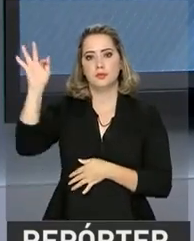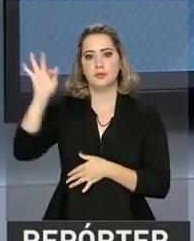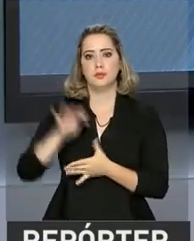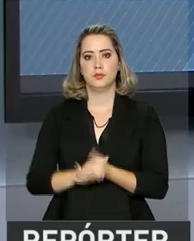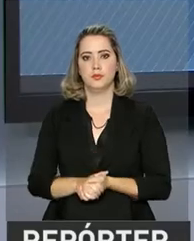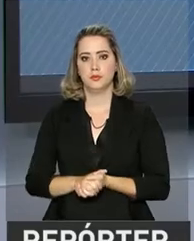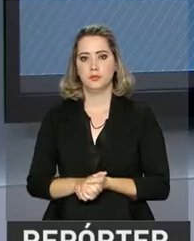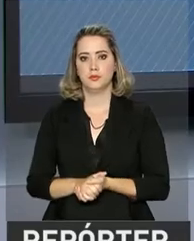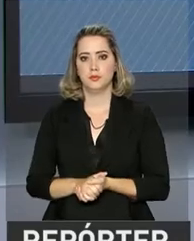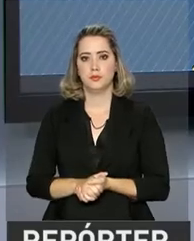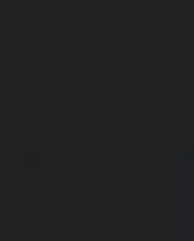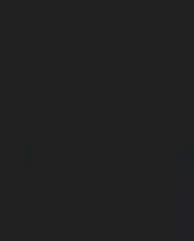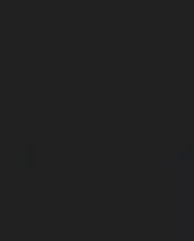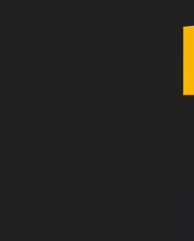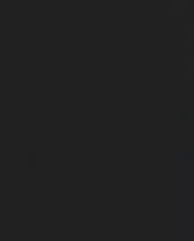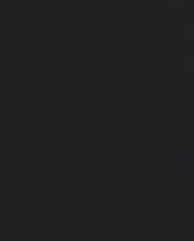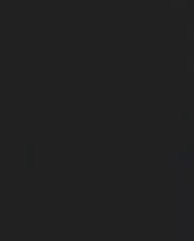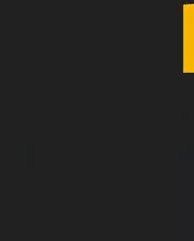federal